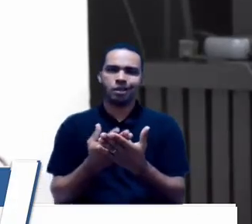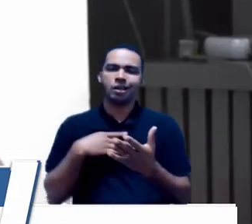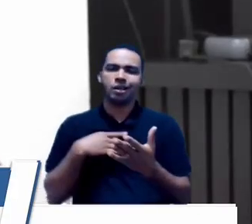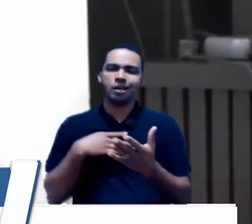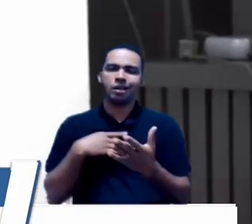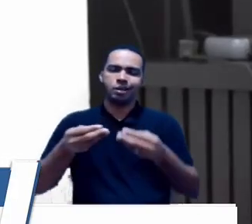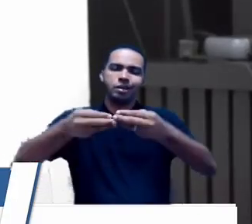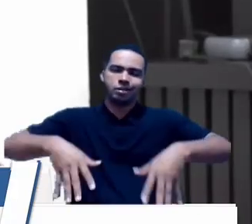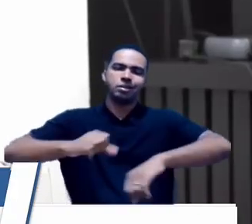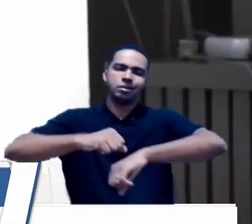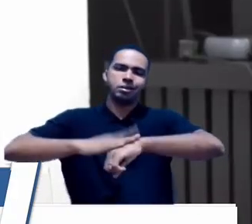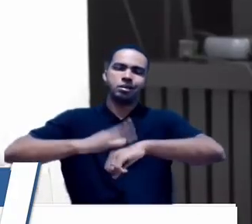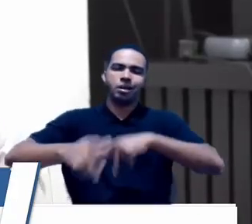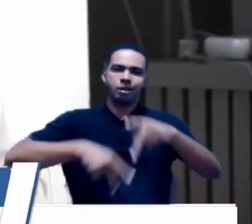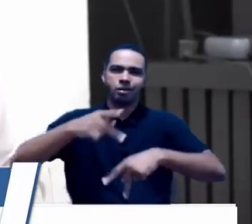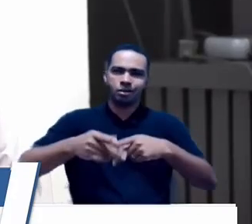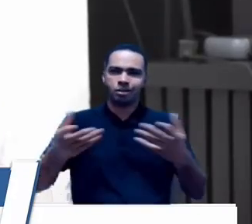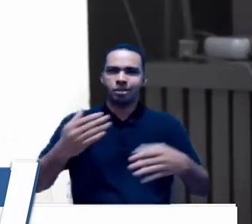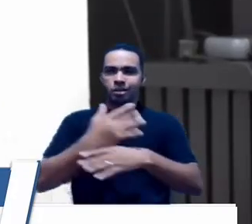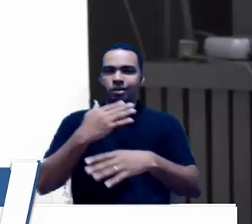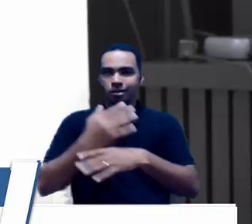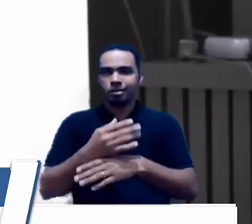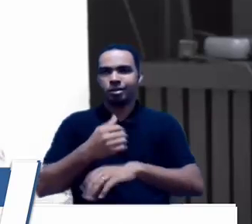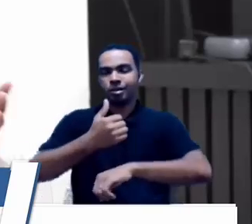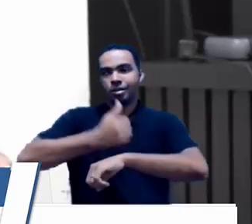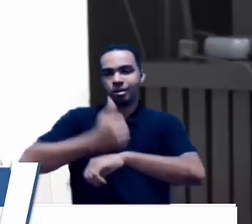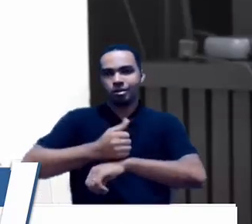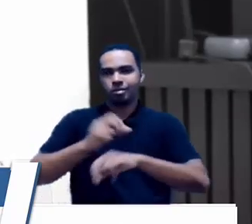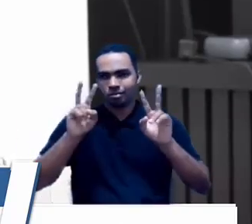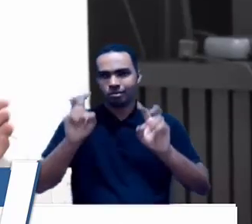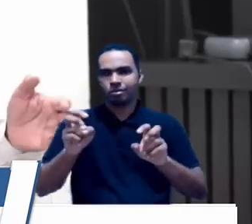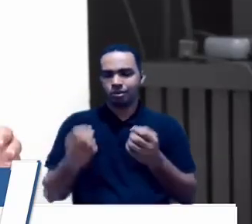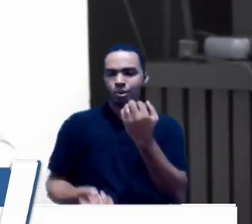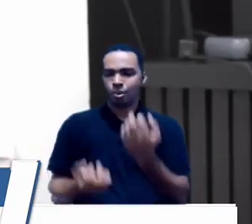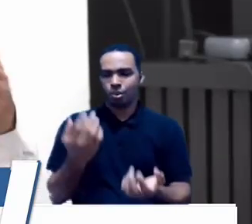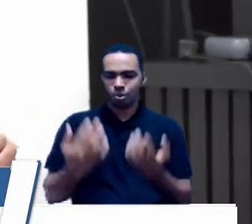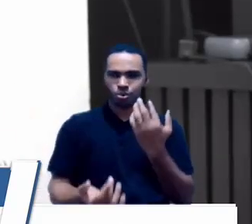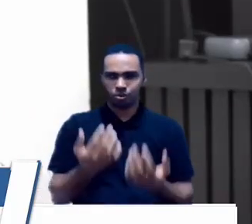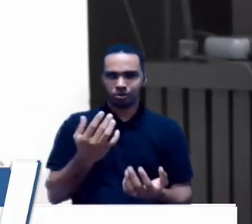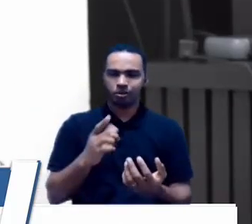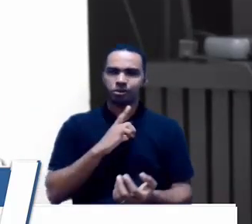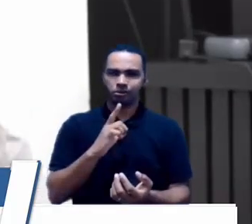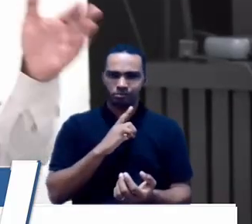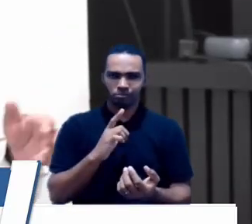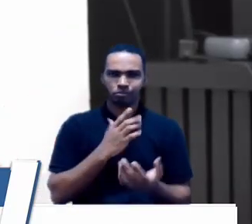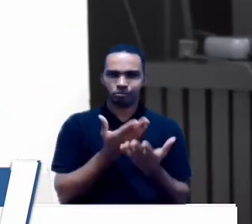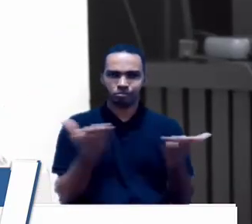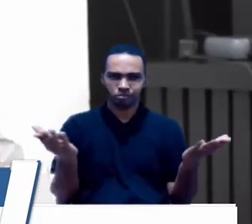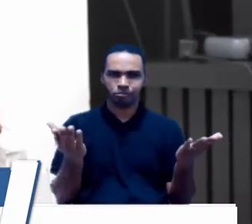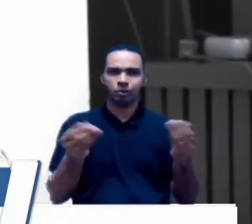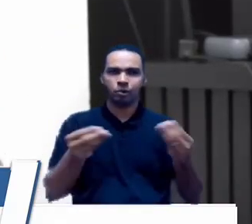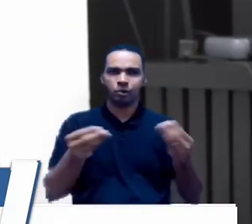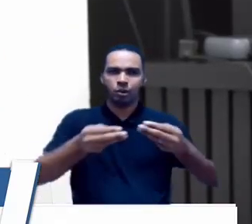população aí da Cidade Franca a respeito dessa esquemada, né, que vem aí danificando o meio ambiente e